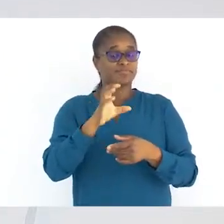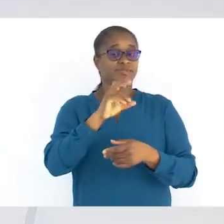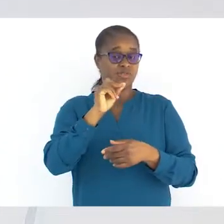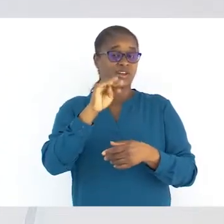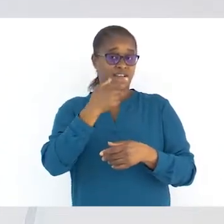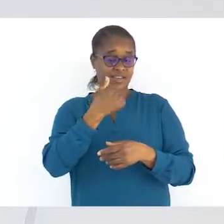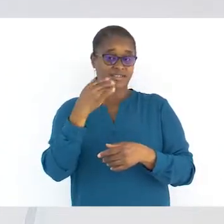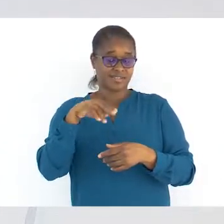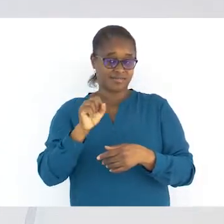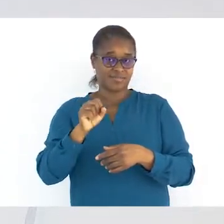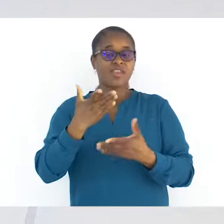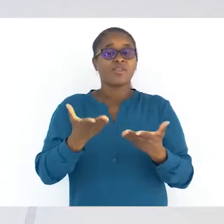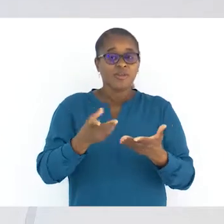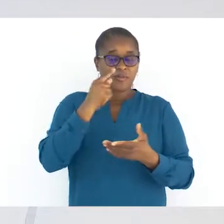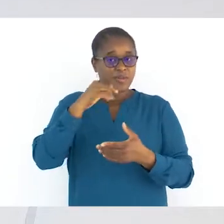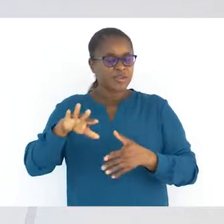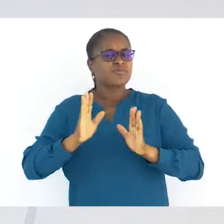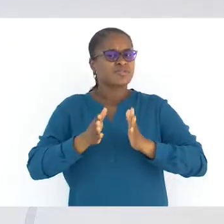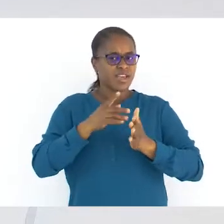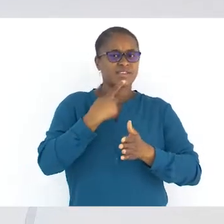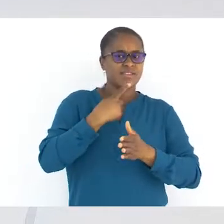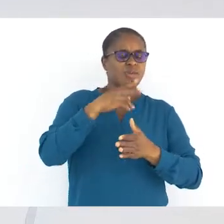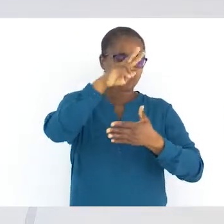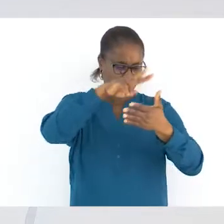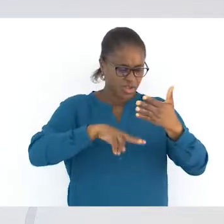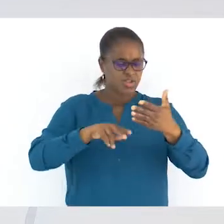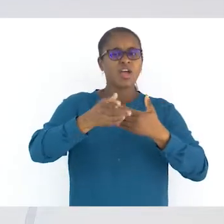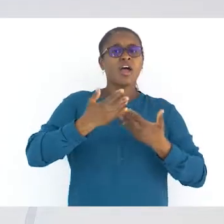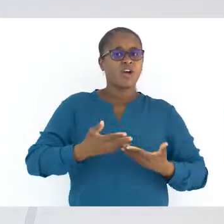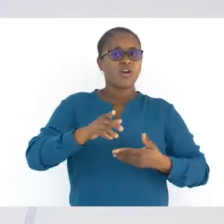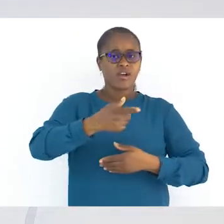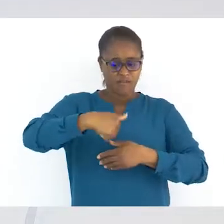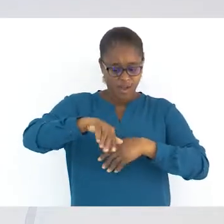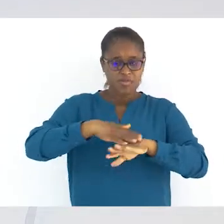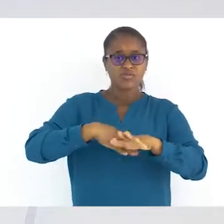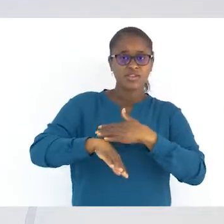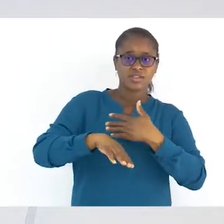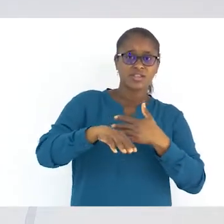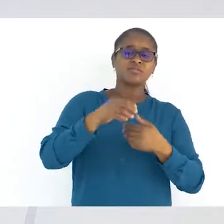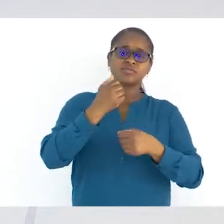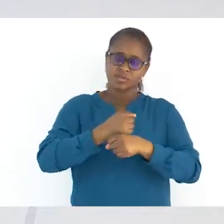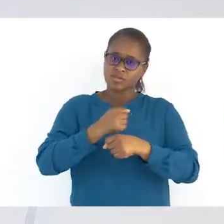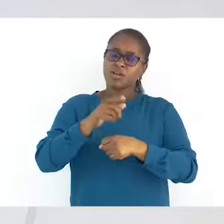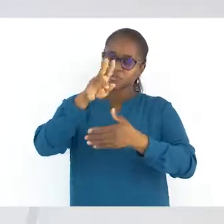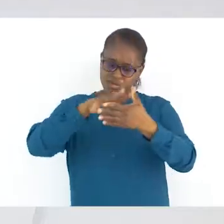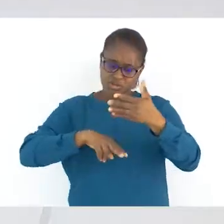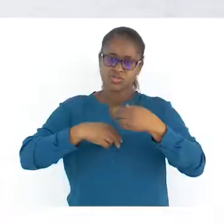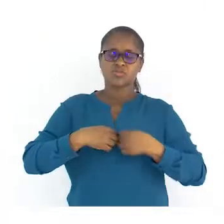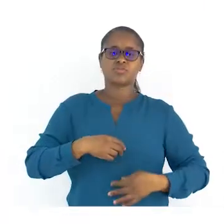casting. Então, meninos, já que compreenderam o texto, vamos agora fazer a exploração do nosso